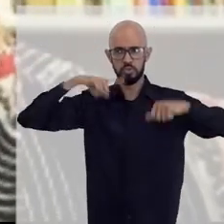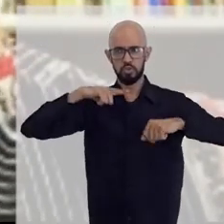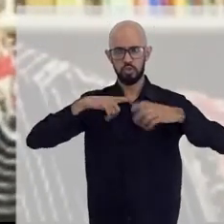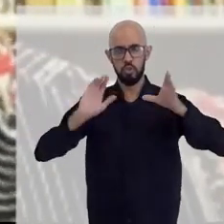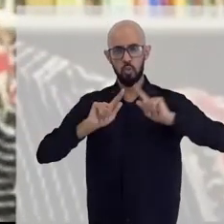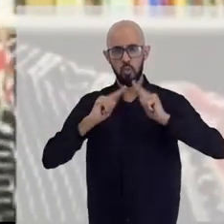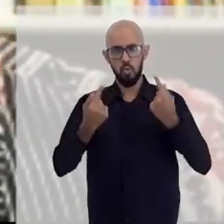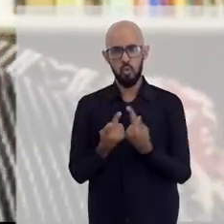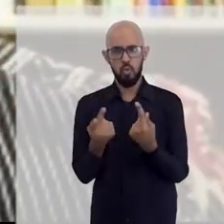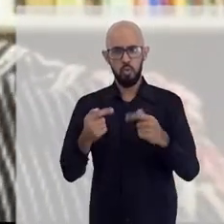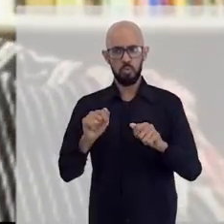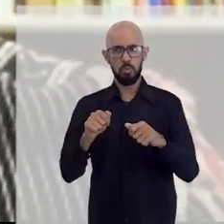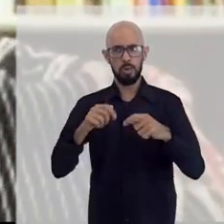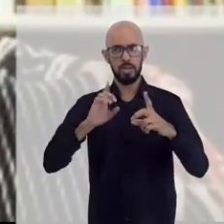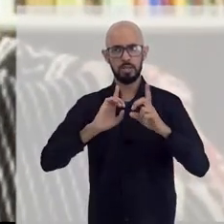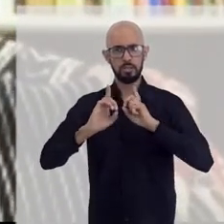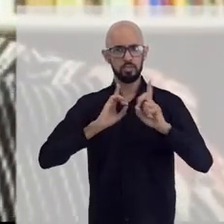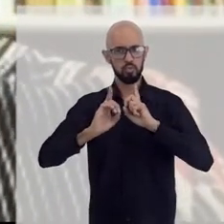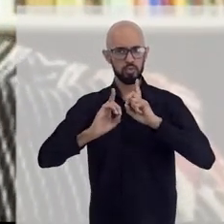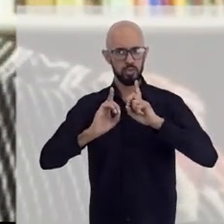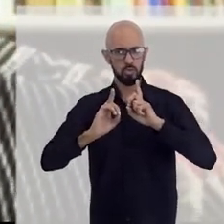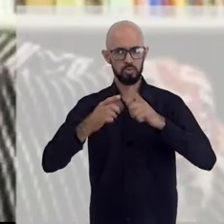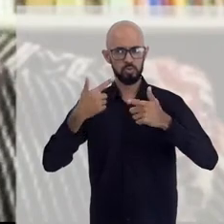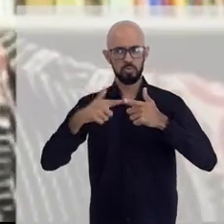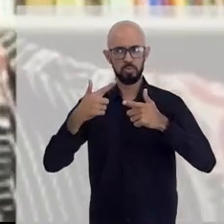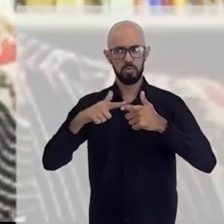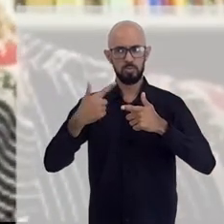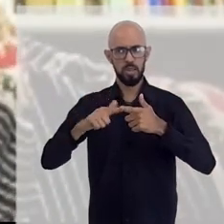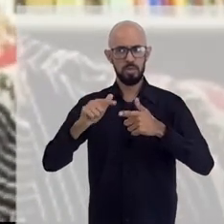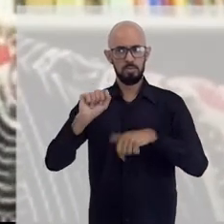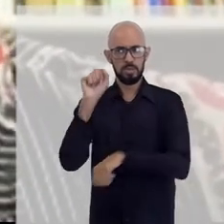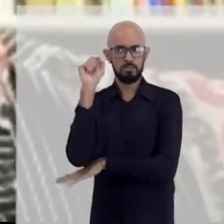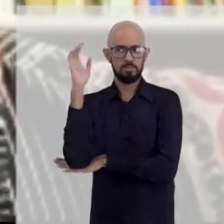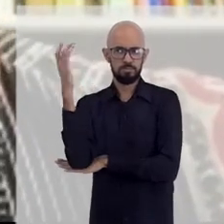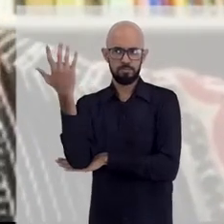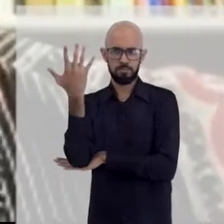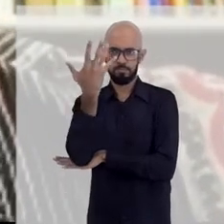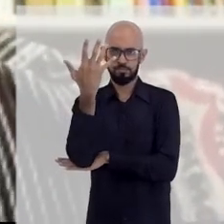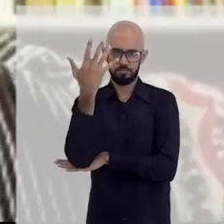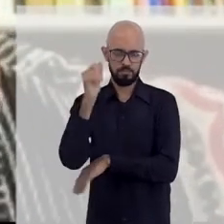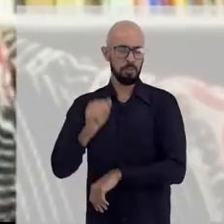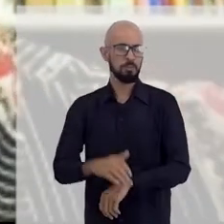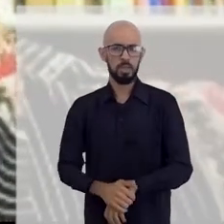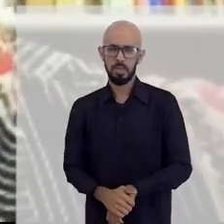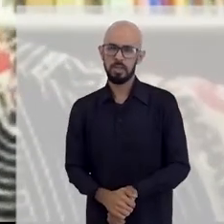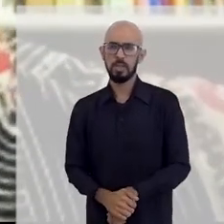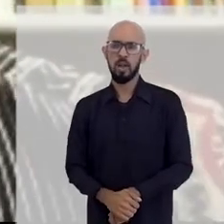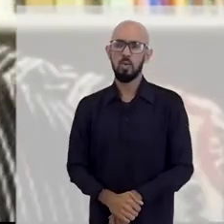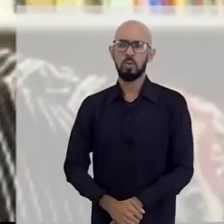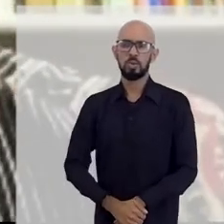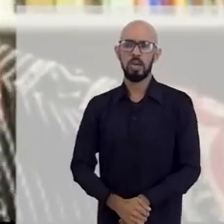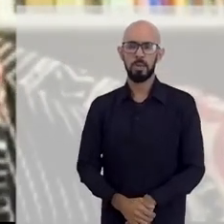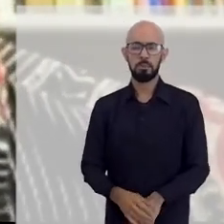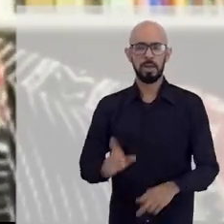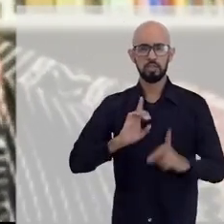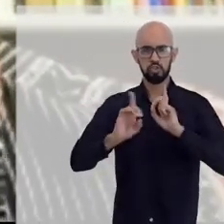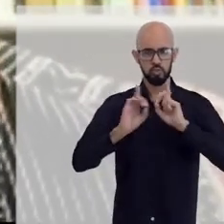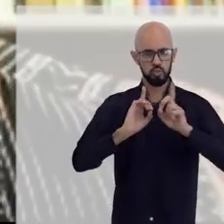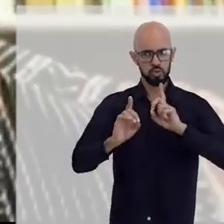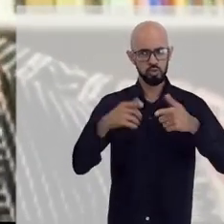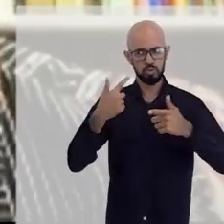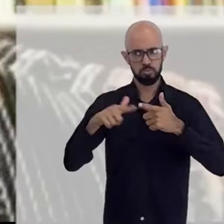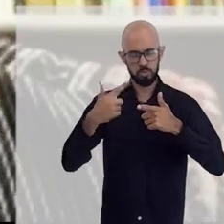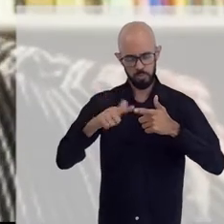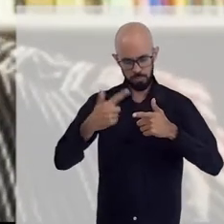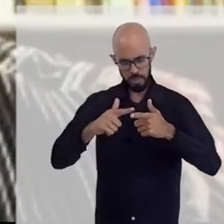muito coeso assim na discussão sobre as questões ambientais globais. Era Global Environmental Program, que eles chamavam, né? Então, era para discutir